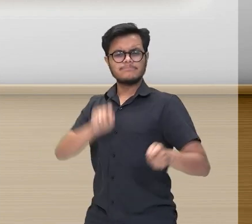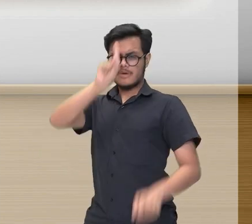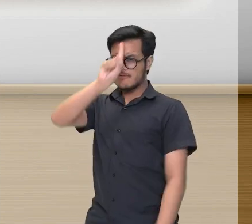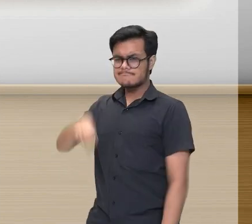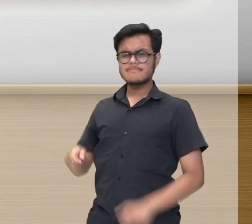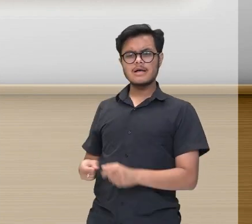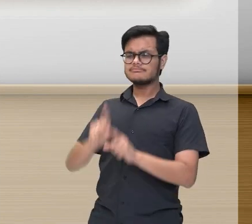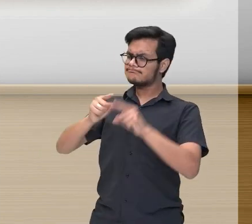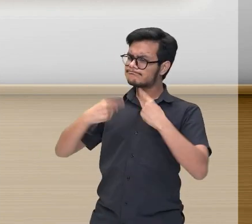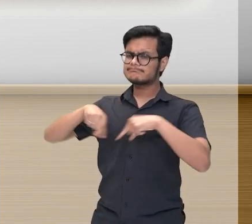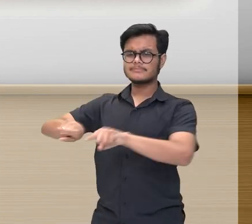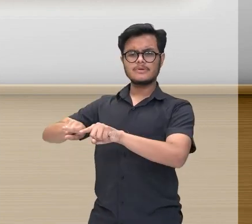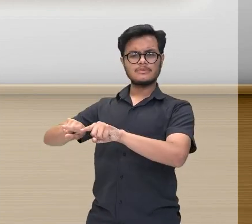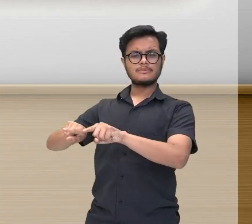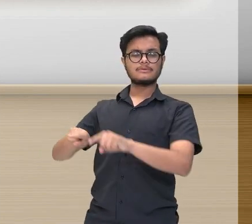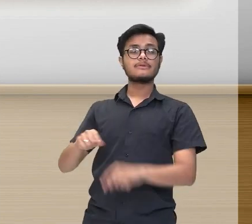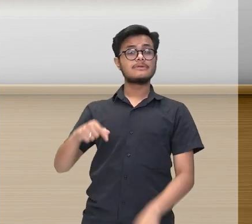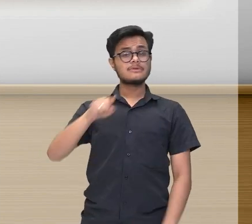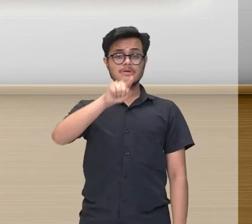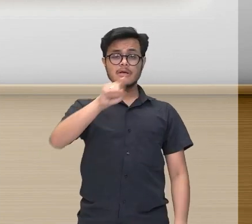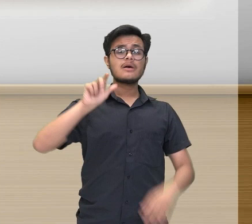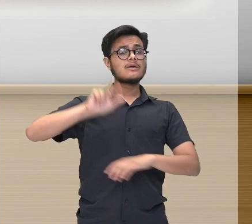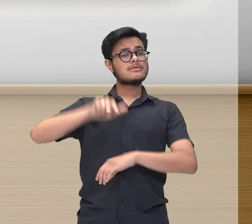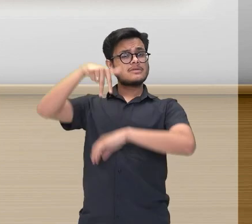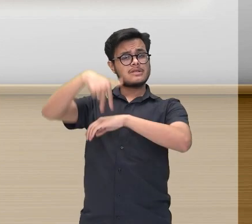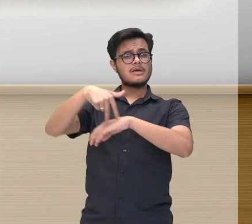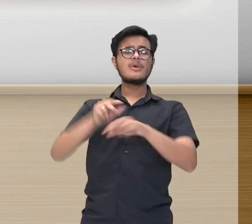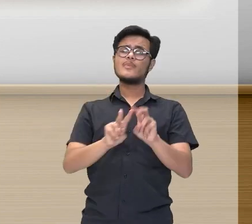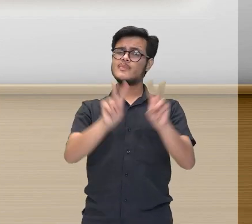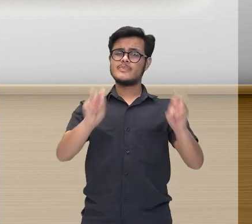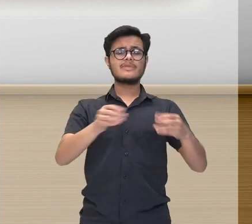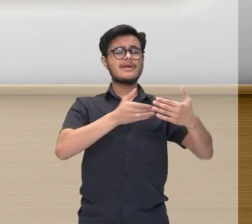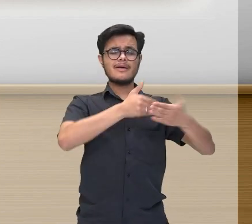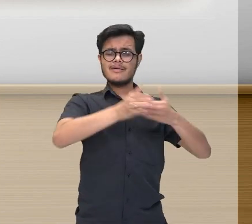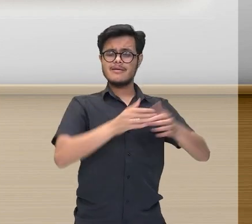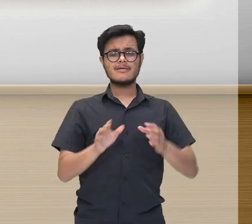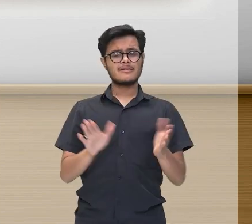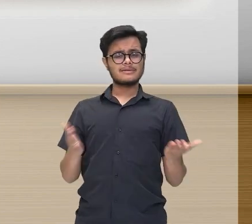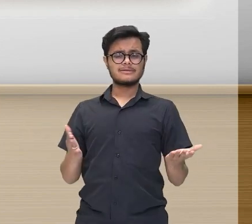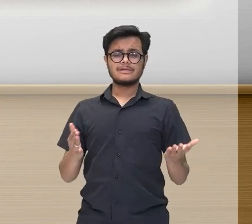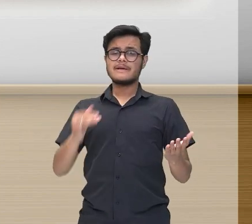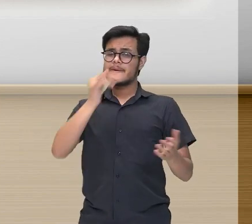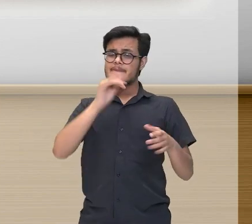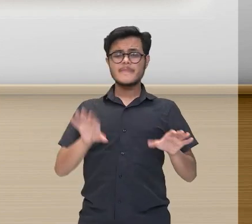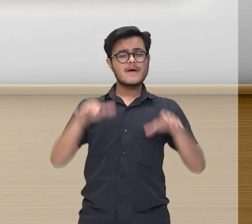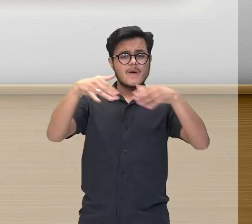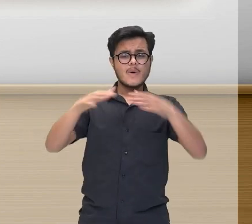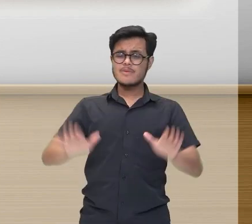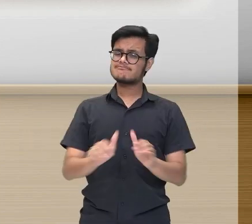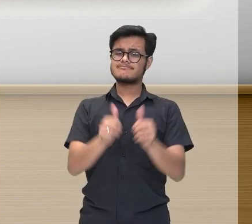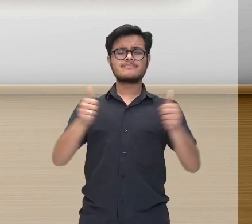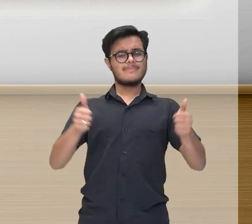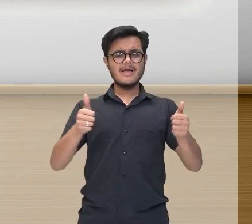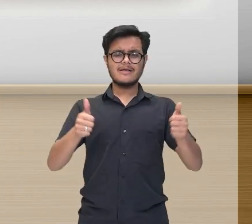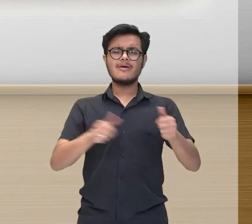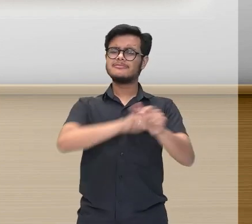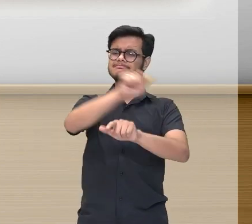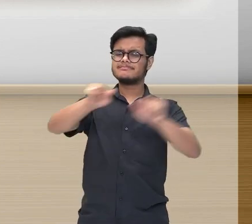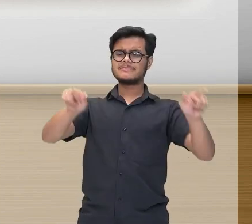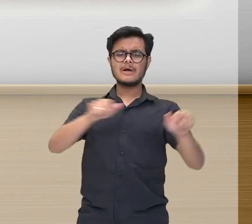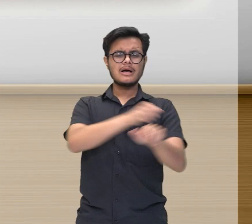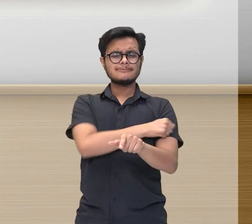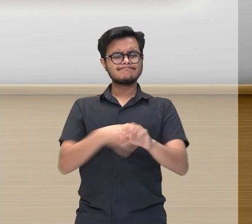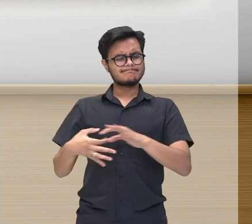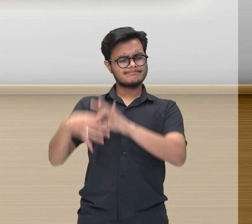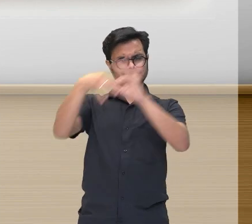momento também, né? Reivindicando algo de melhoria que seja no coletivo, ou seja, vários alunos reunidos,